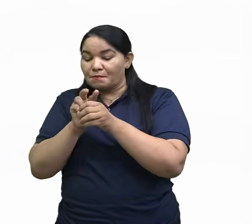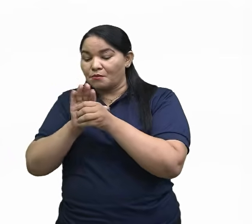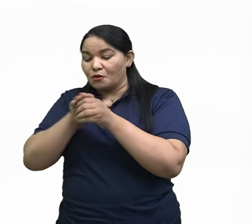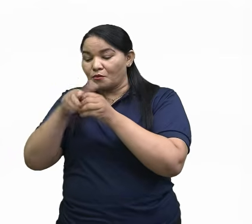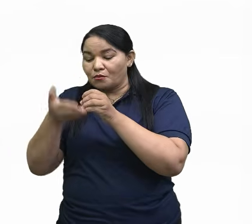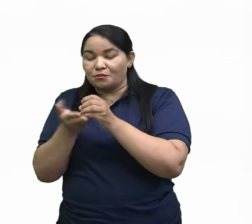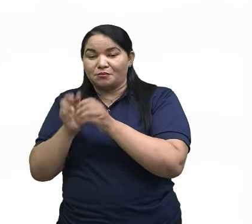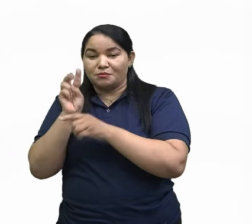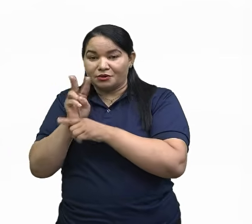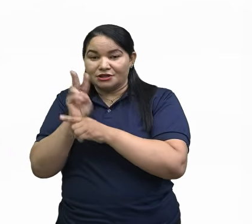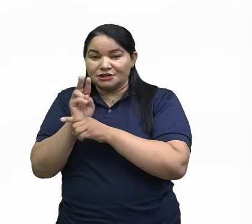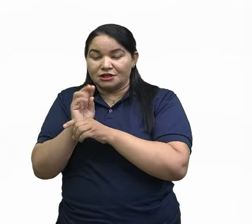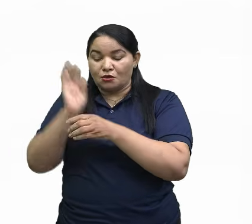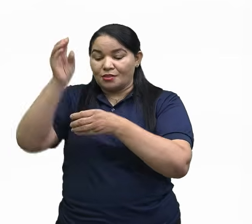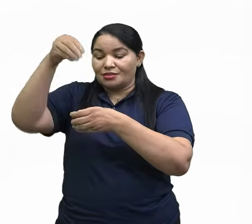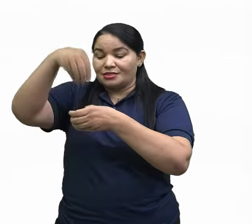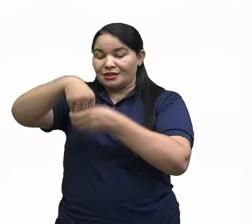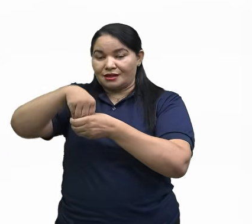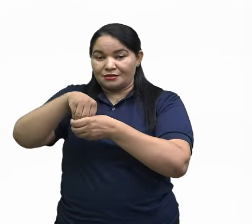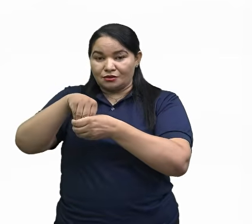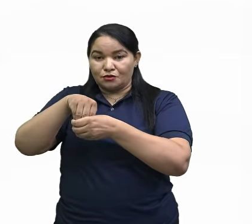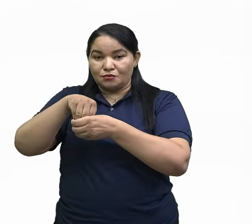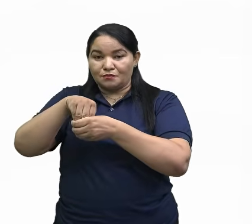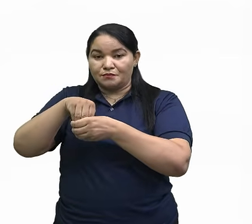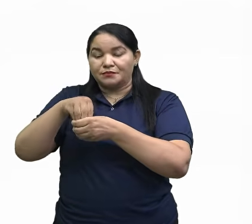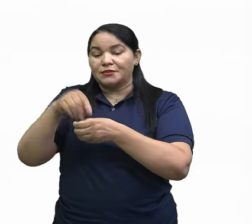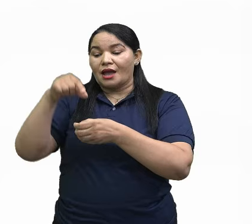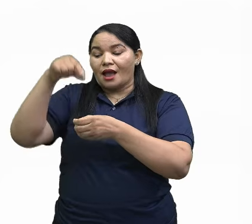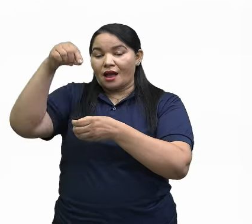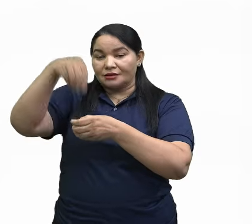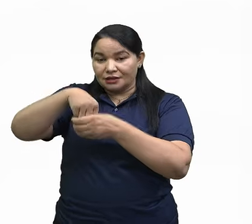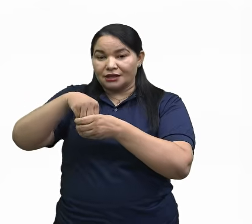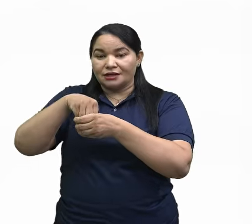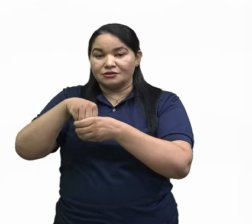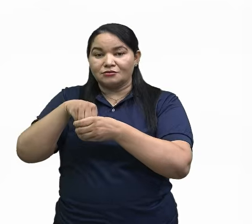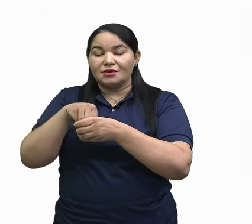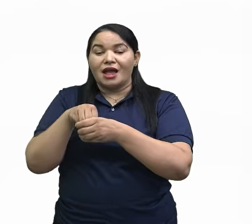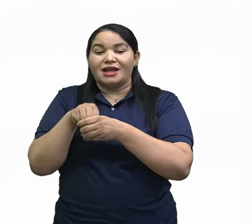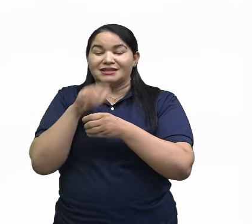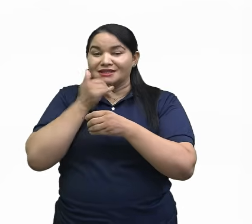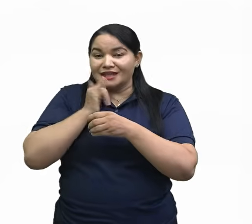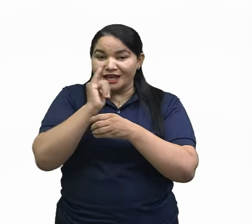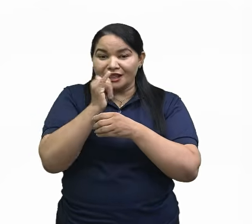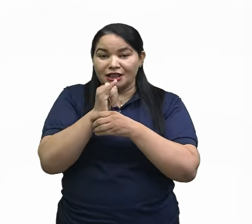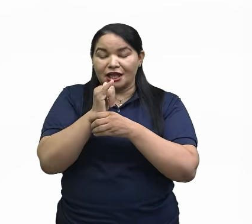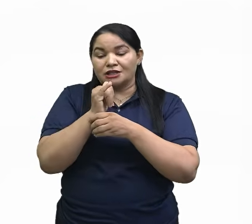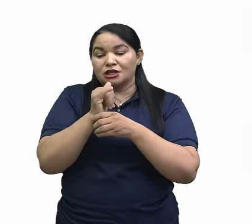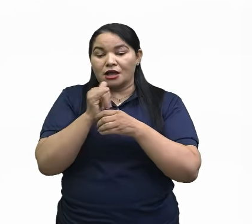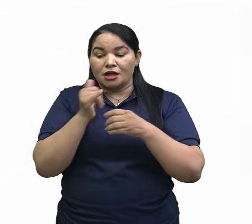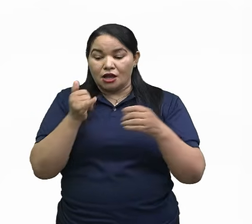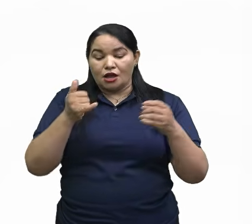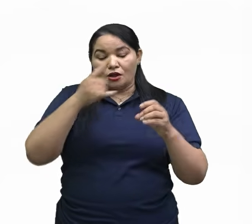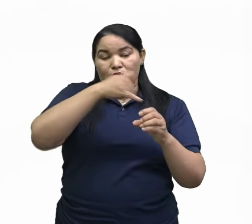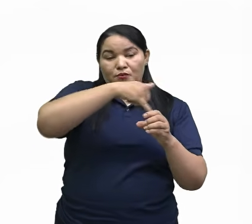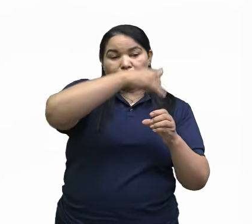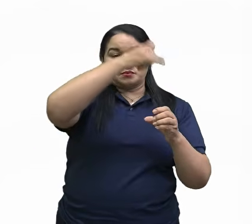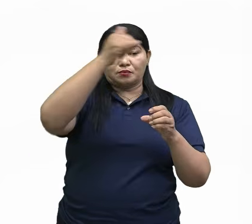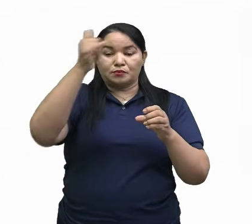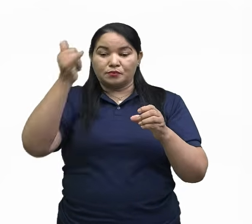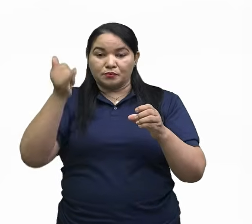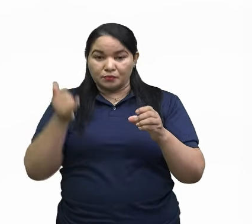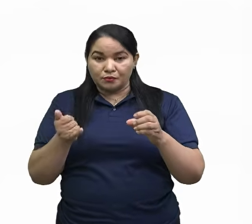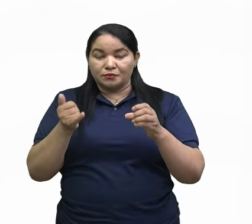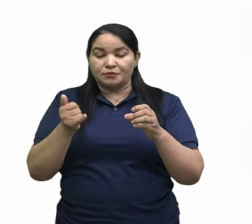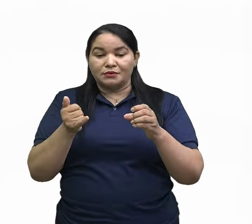ou cromar, ou dourar, e aí aplica-se a corrente elétrica ali, tá? Então, uma reação de